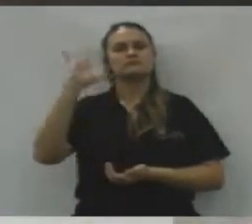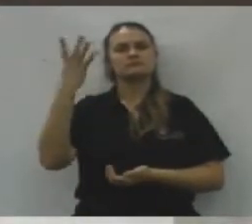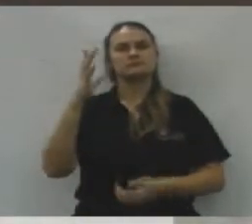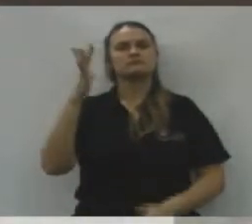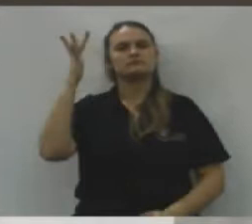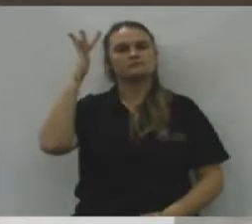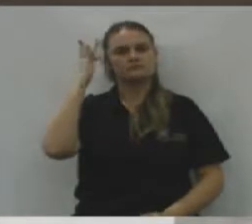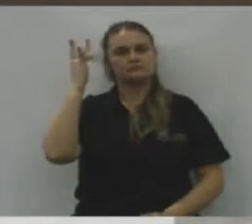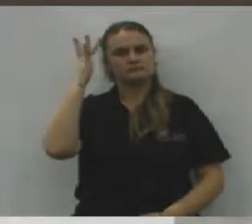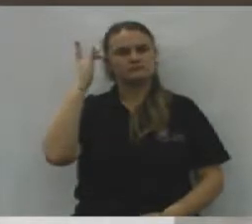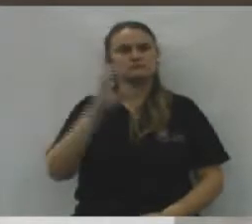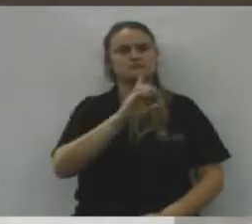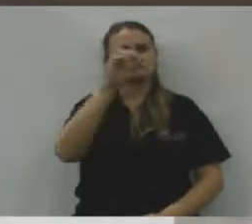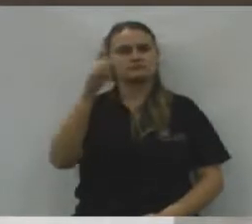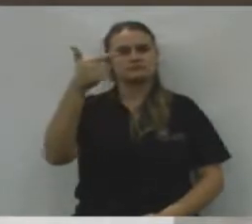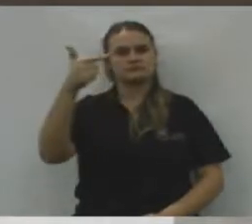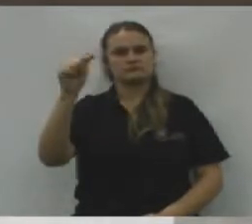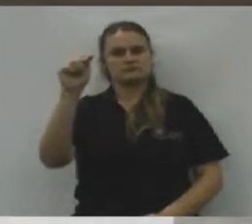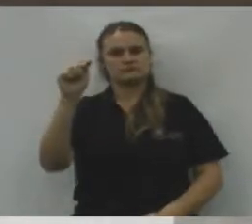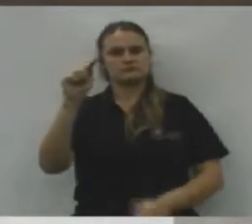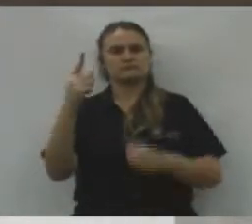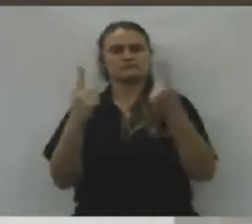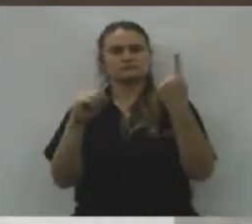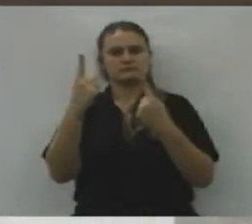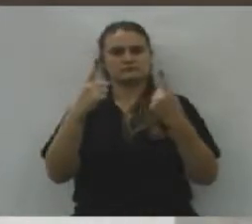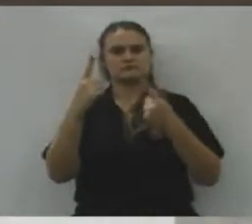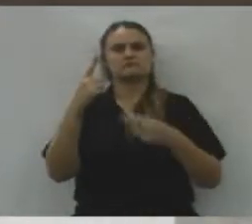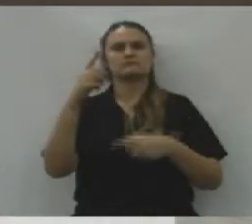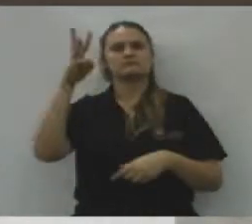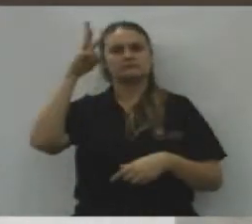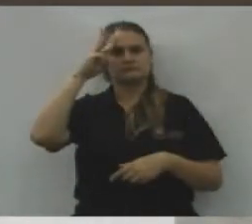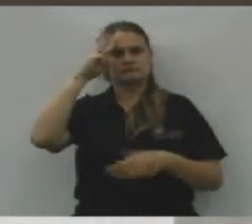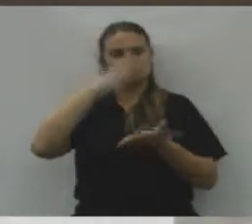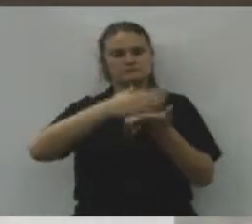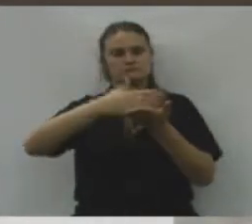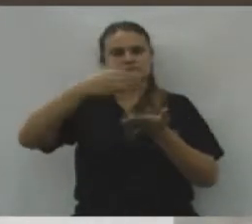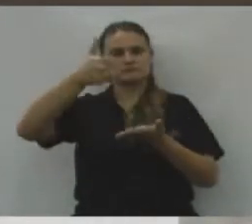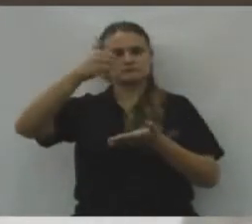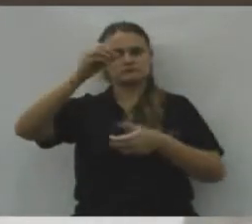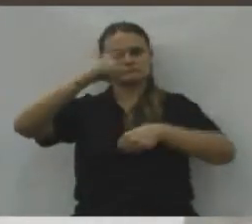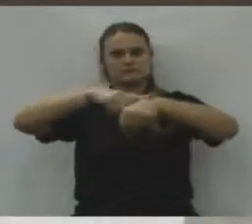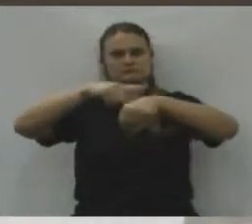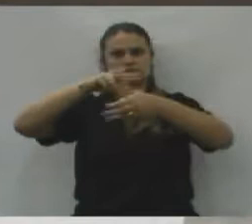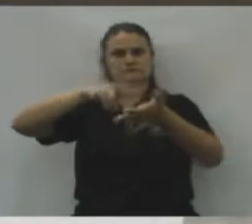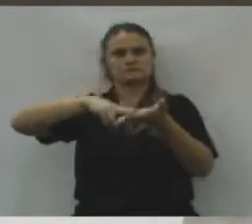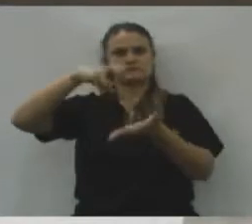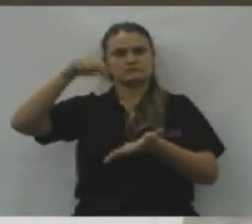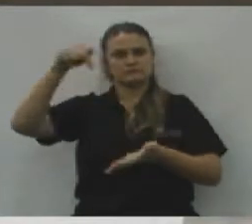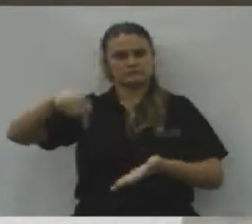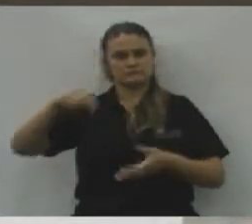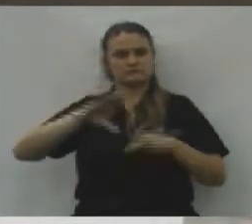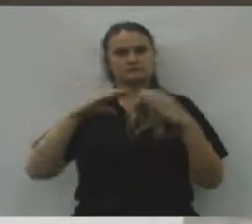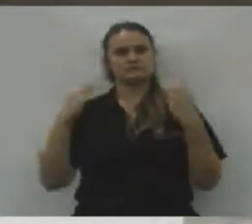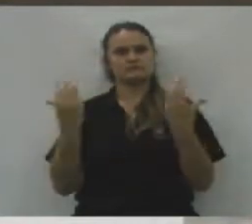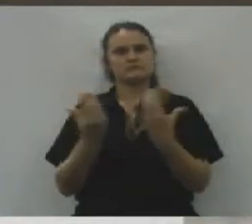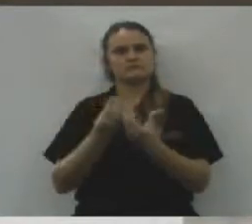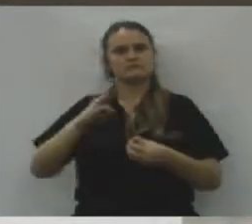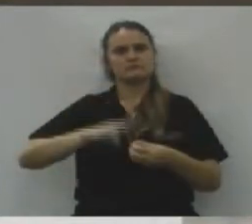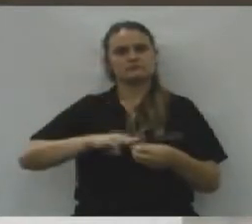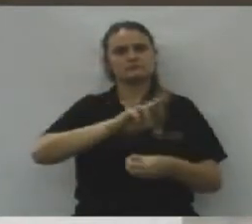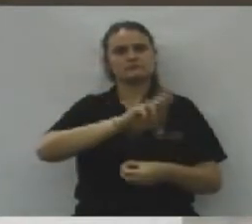dia 27 de fevereiro, terça-feira, com início às 10 horas, nas dependências da Câmara Municipal de União da